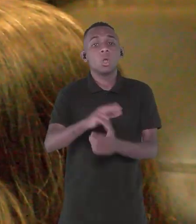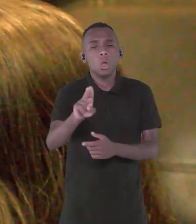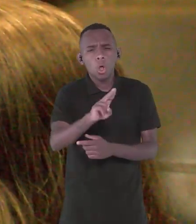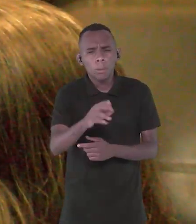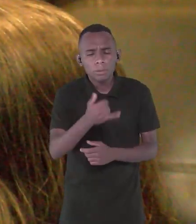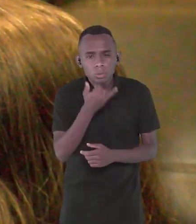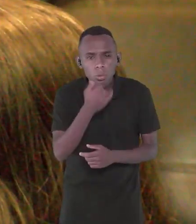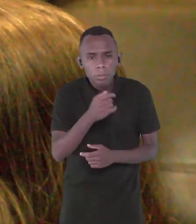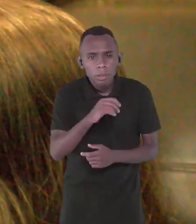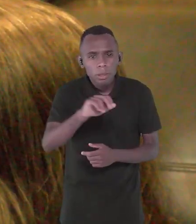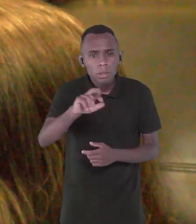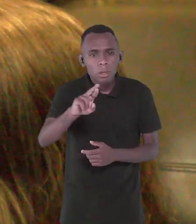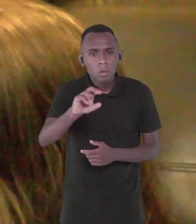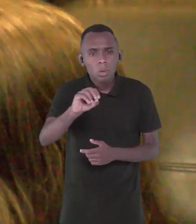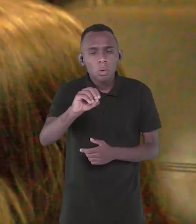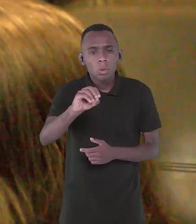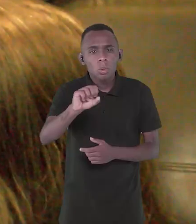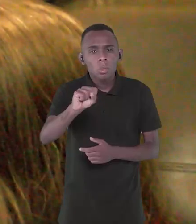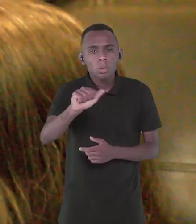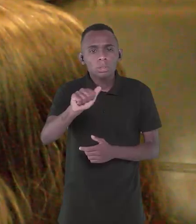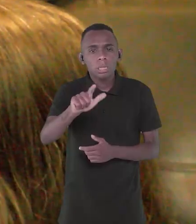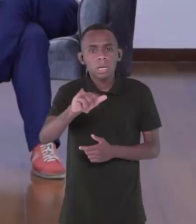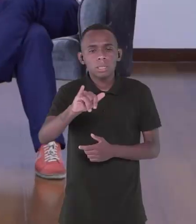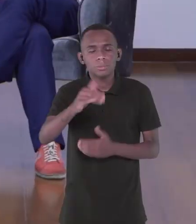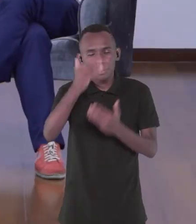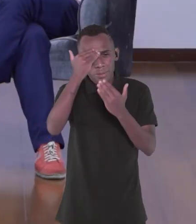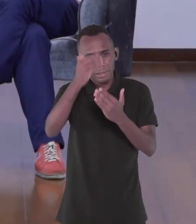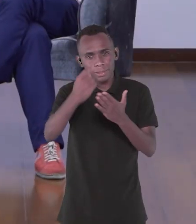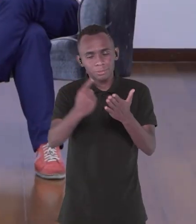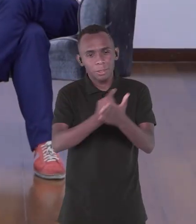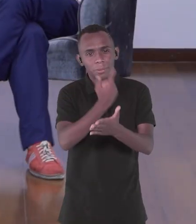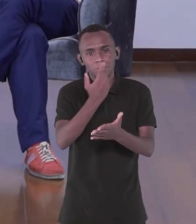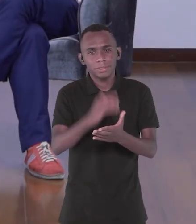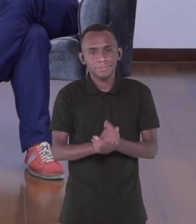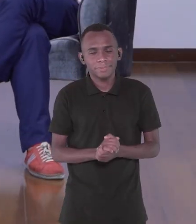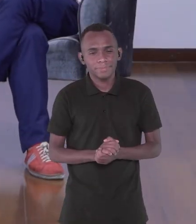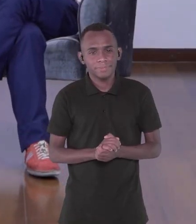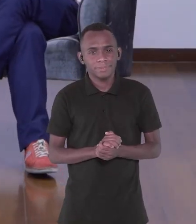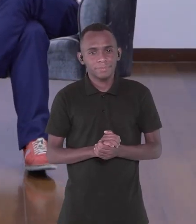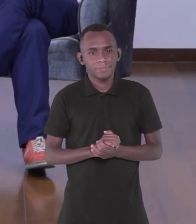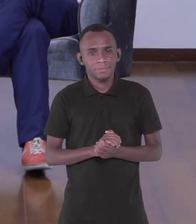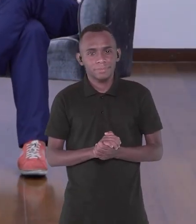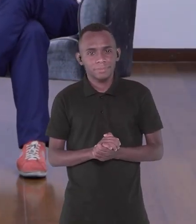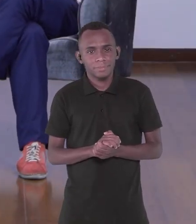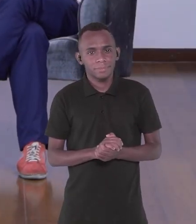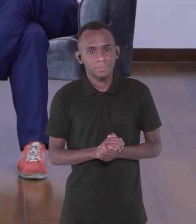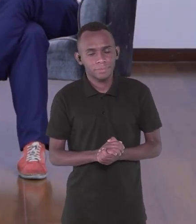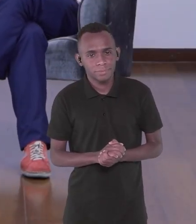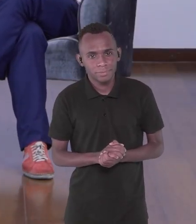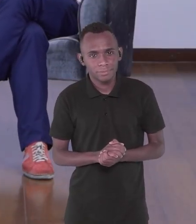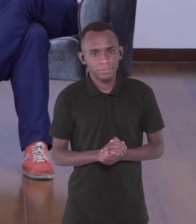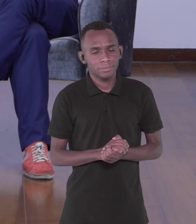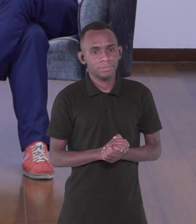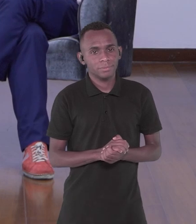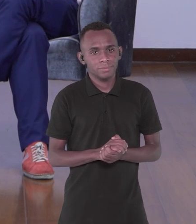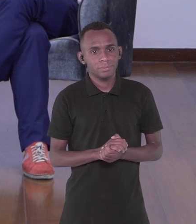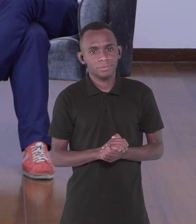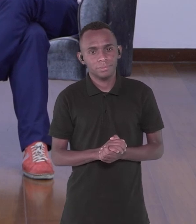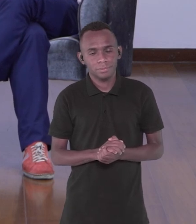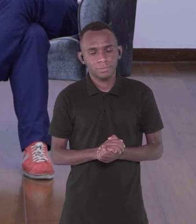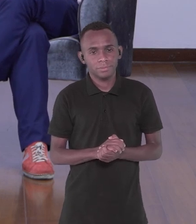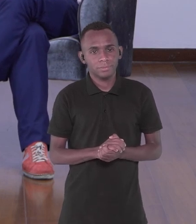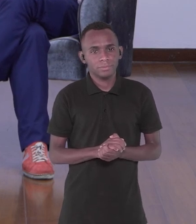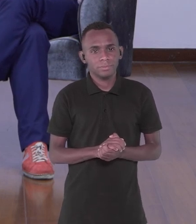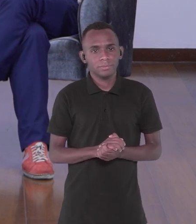mesmo? Desculpa. Rosali. Obrigado pela pergunta. Uma mulher na plateia questiona Jamil. Acho que não sei se